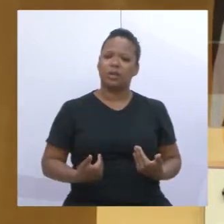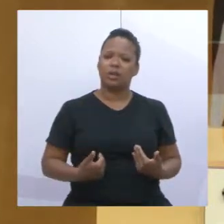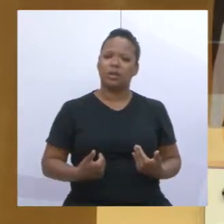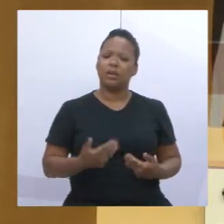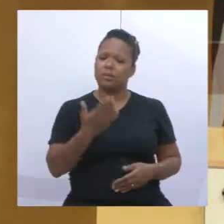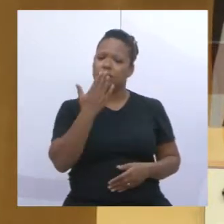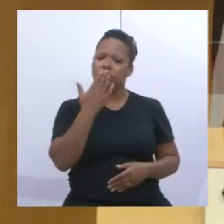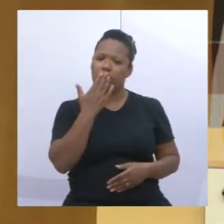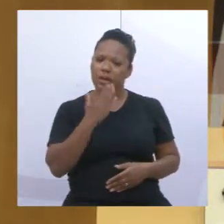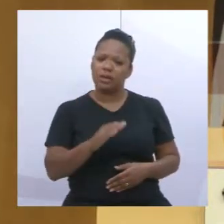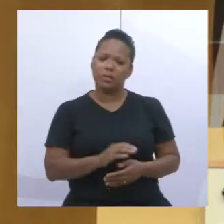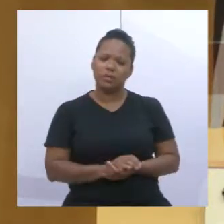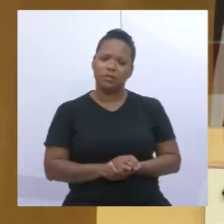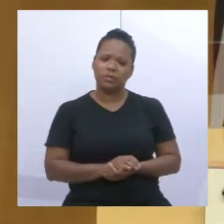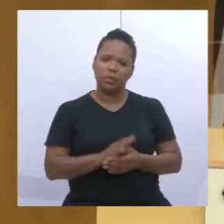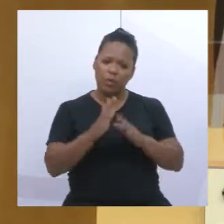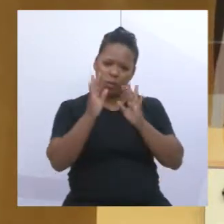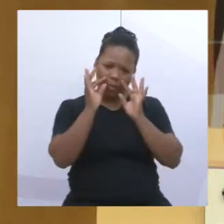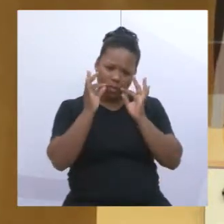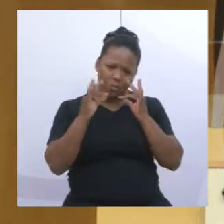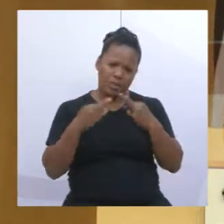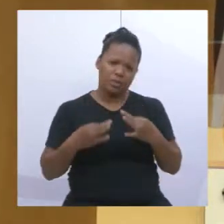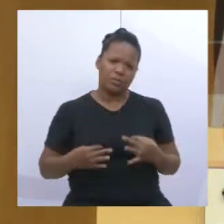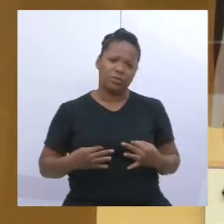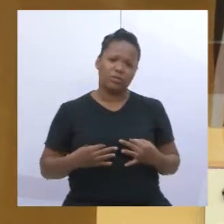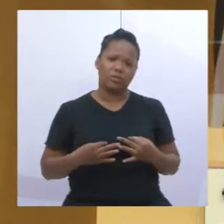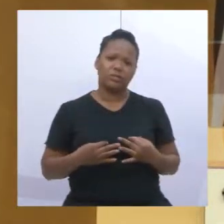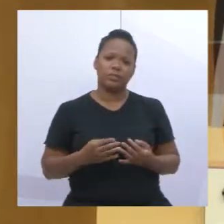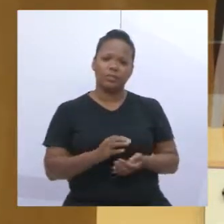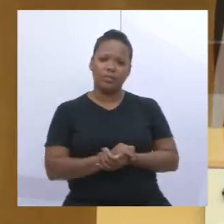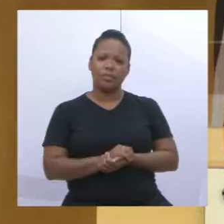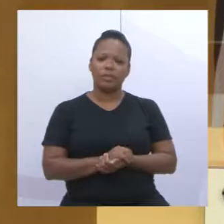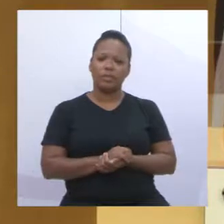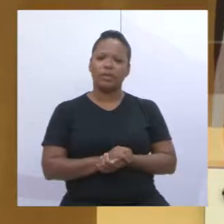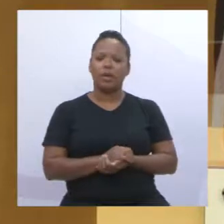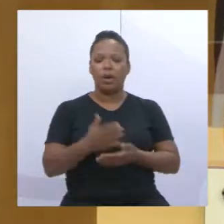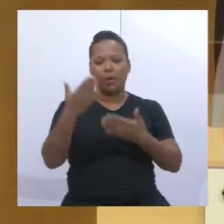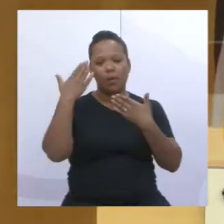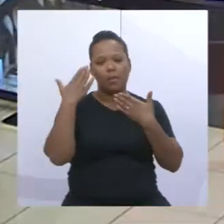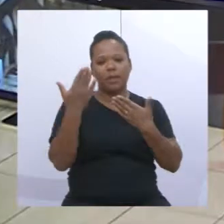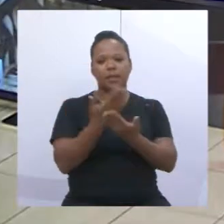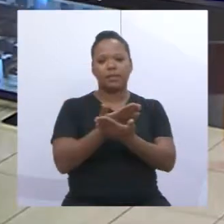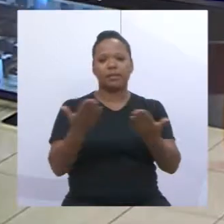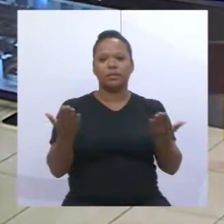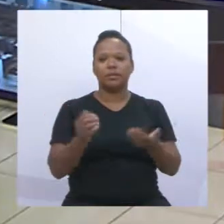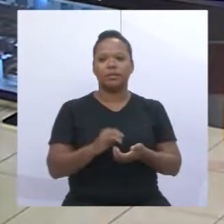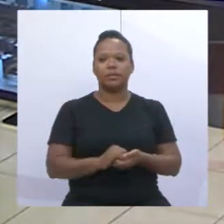a cada um de vocês, vamos dar esse voto para o nosso povo de Jacareí. Obrigado a todos.